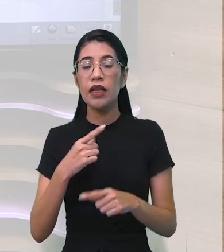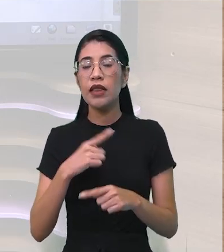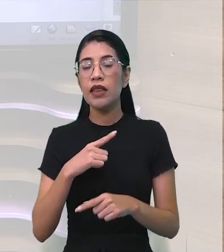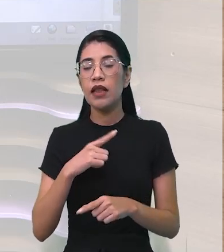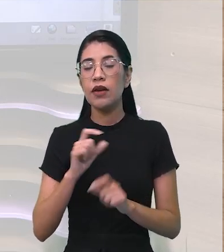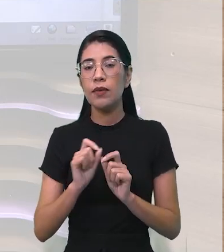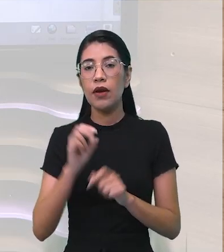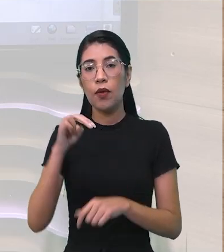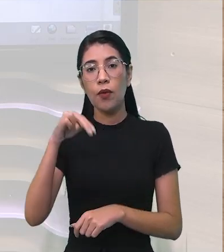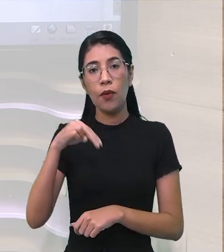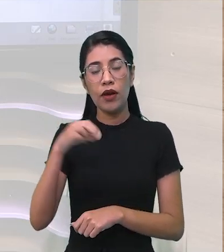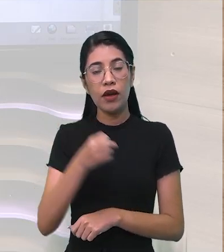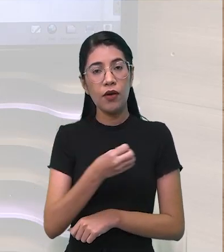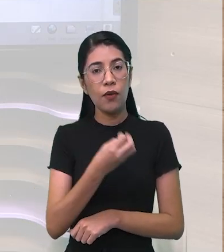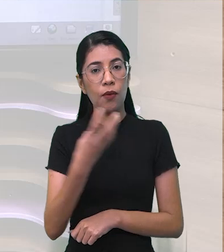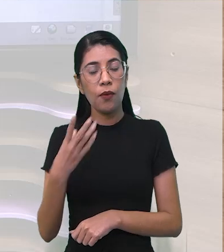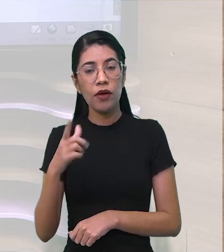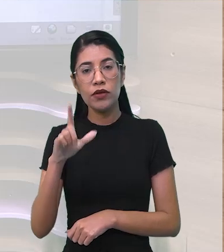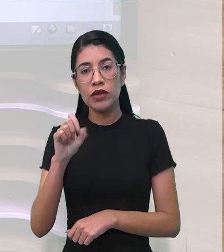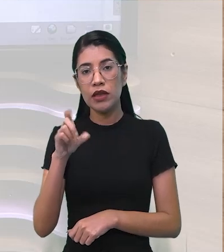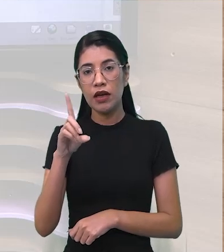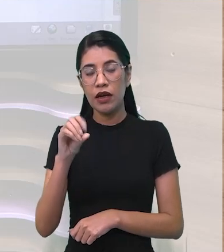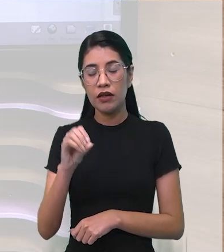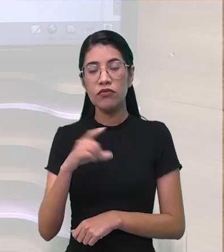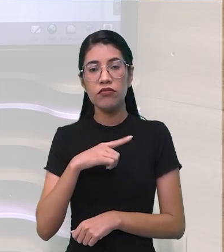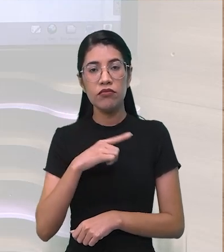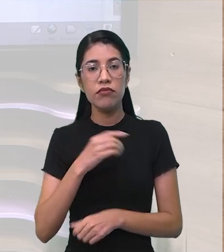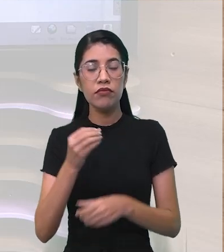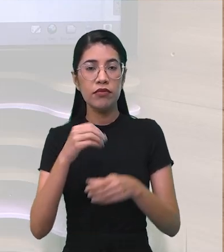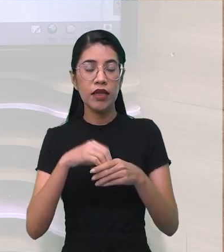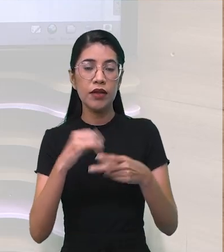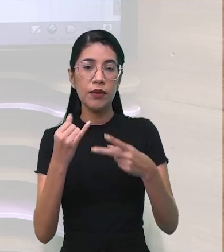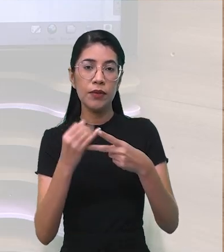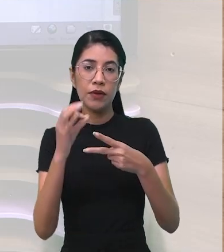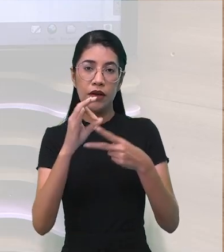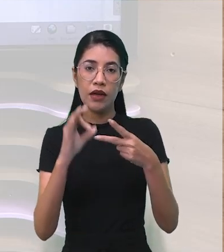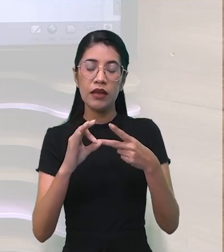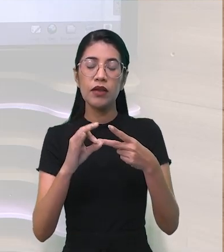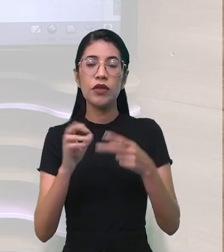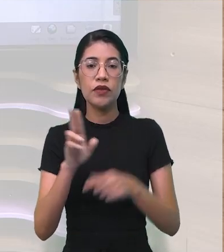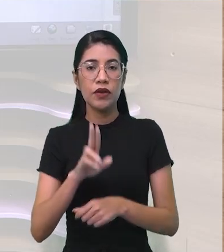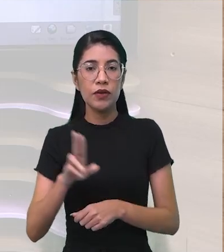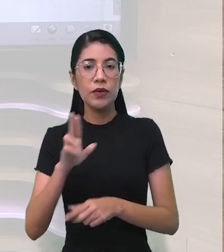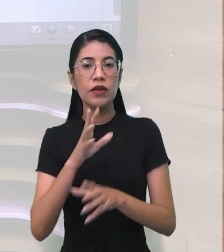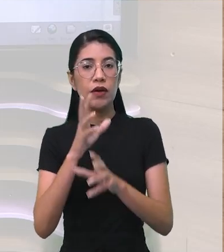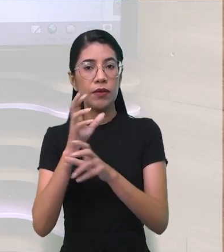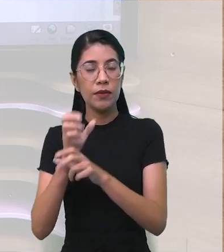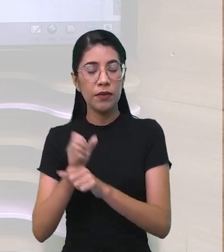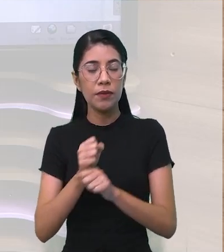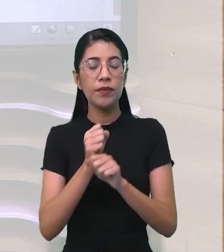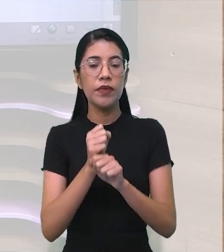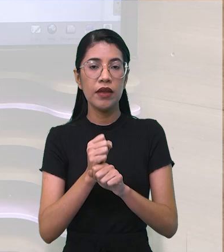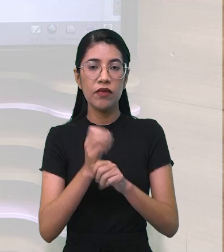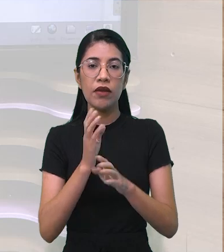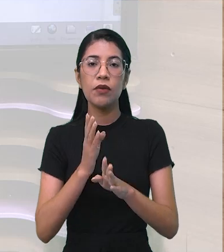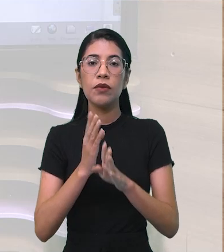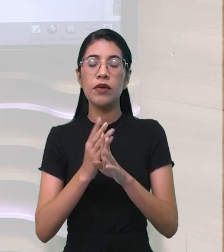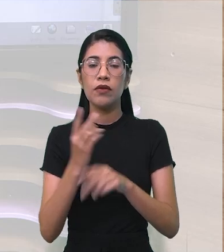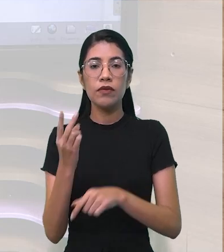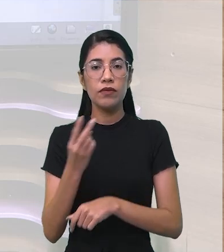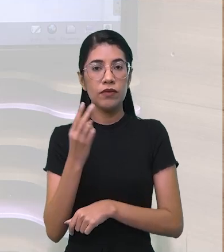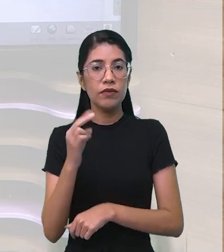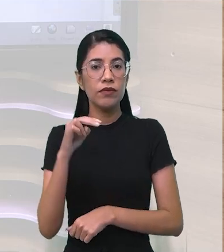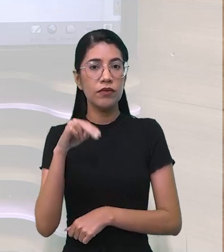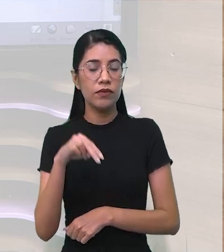N, que é o número de lados. Então, a gente vai aplicar o resultado e a gente vai encontrar qual o valor de N,